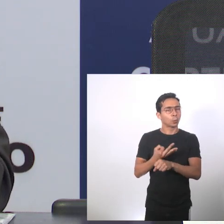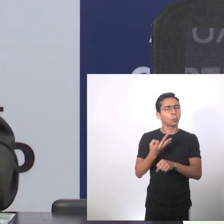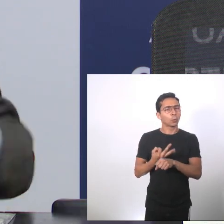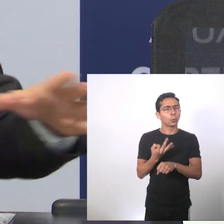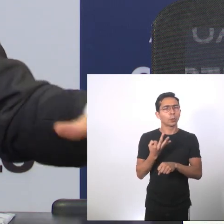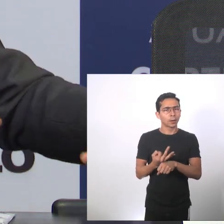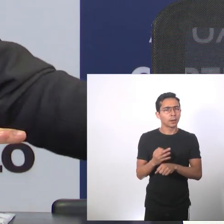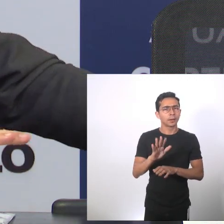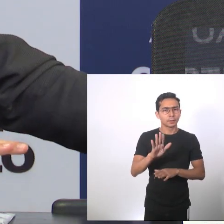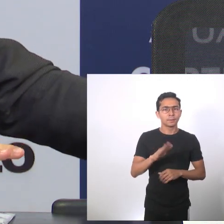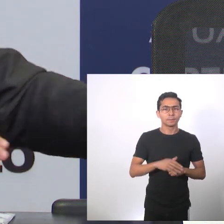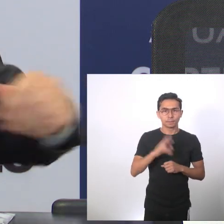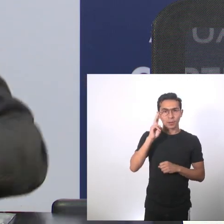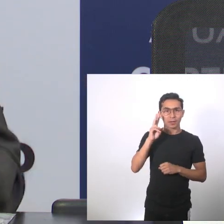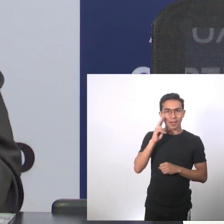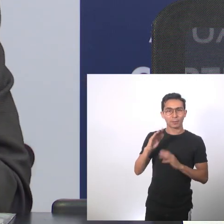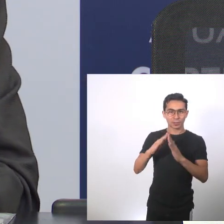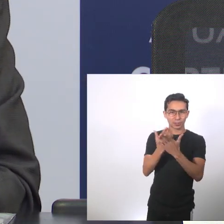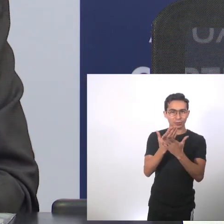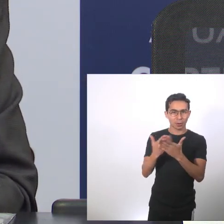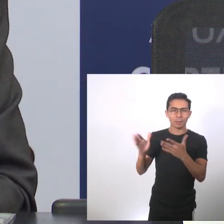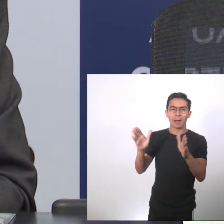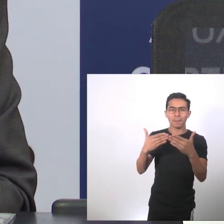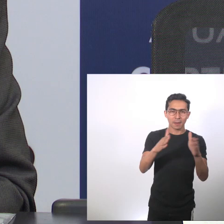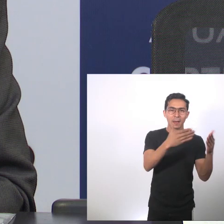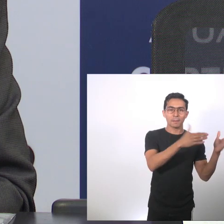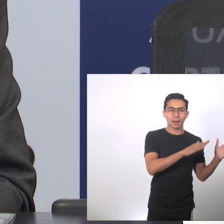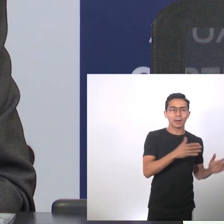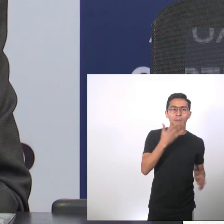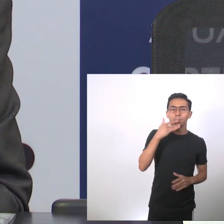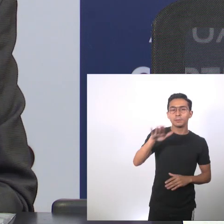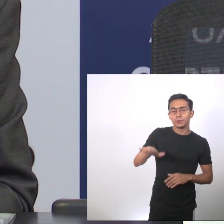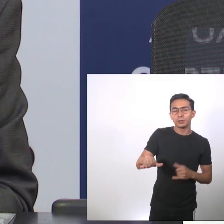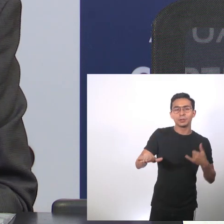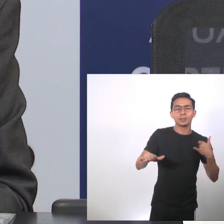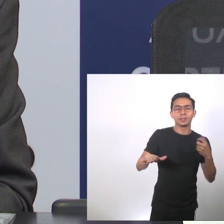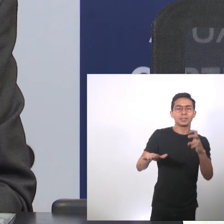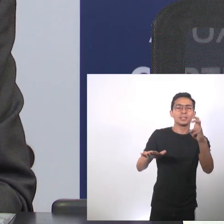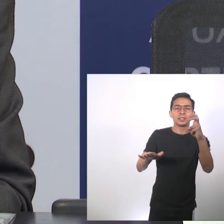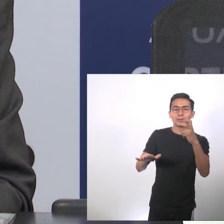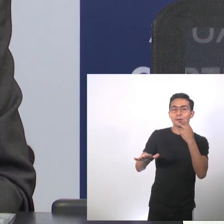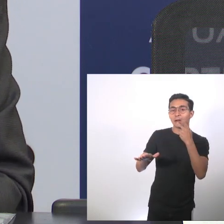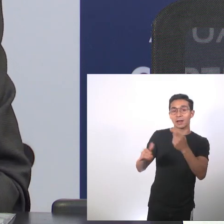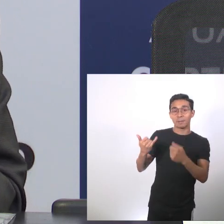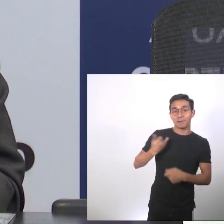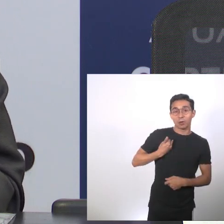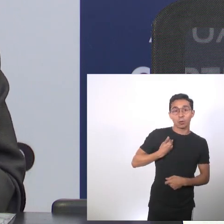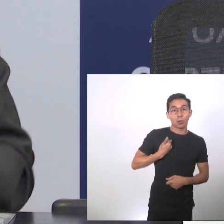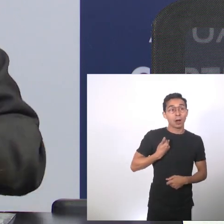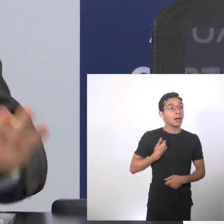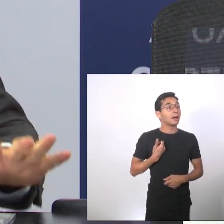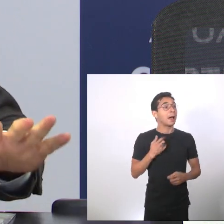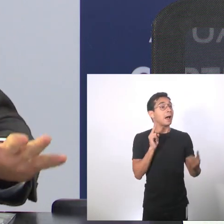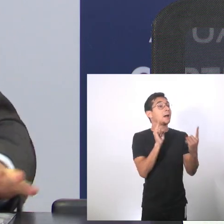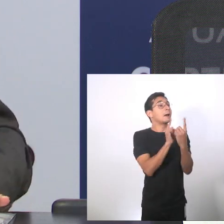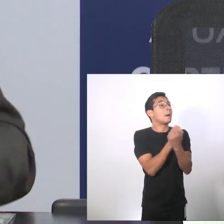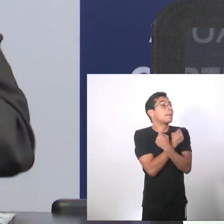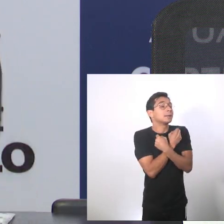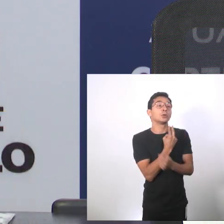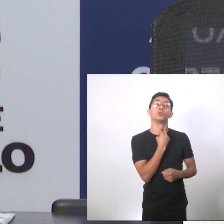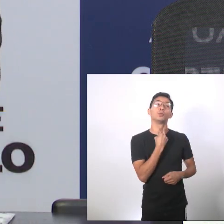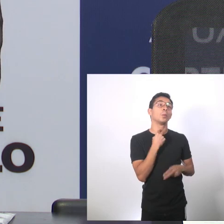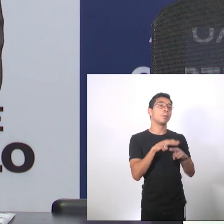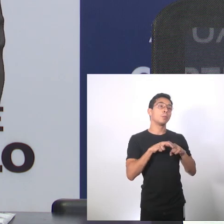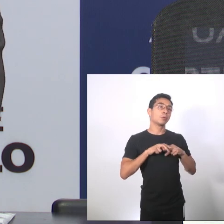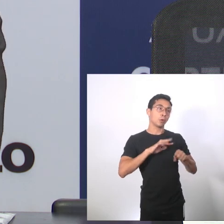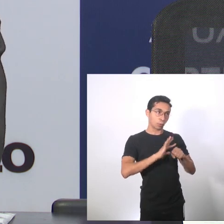ano letivo, uma criancinha de 5 anos de idade virou: tio, não pode abraçar por causa do coronavírus, né? Falei, exatamente isso. Agora